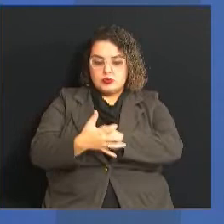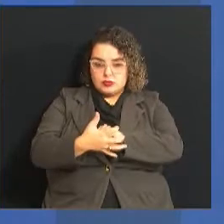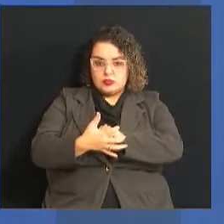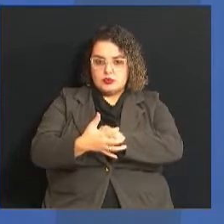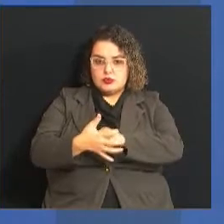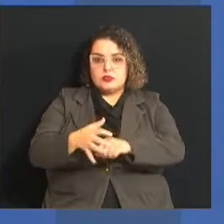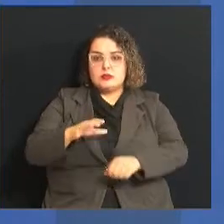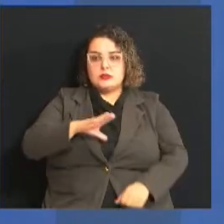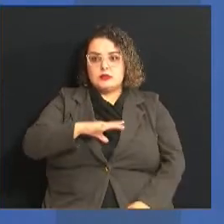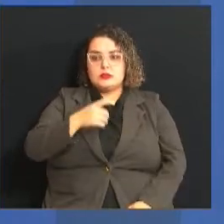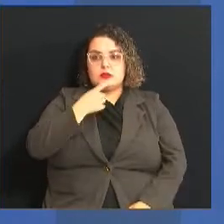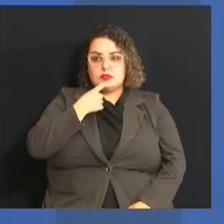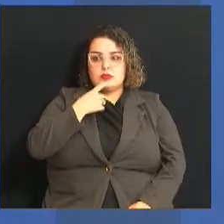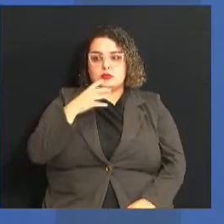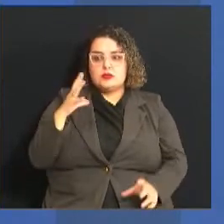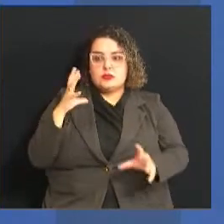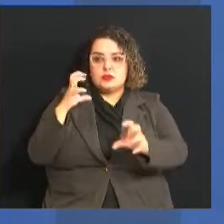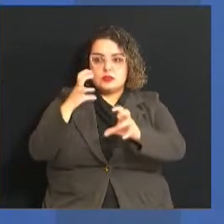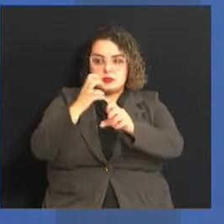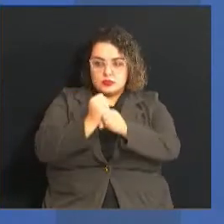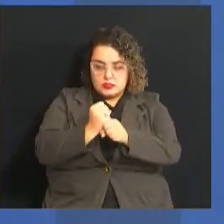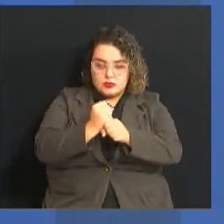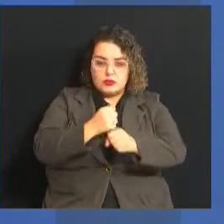cidade, totalizando, então,